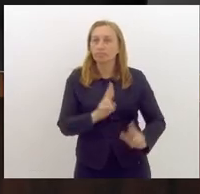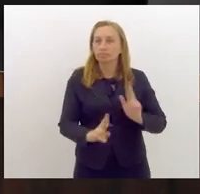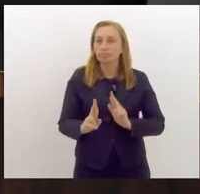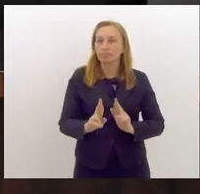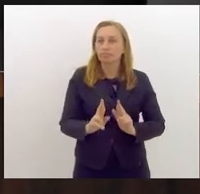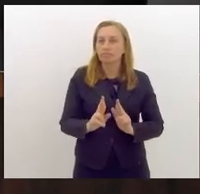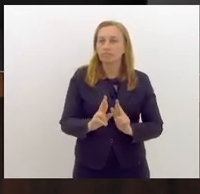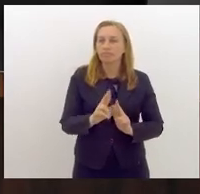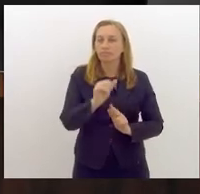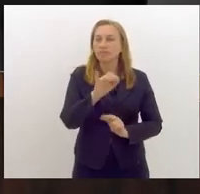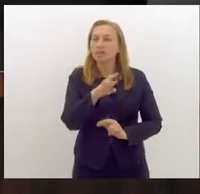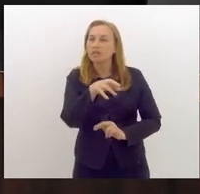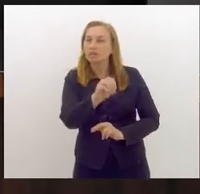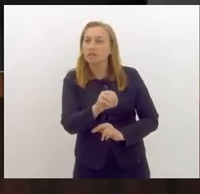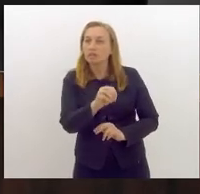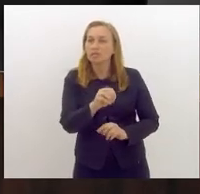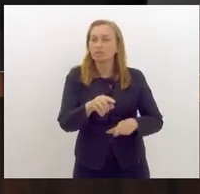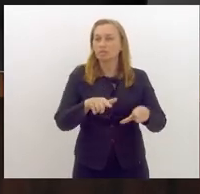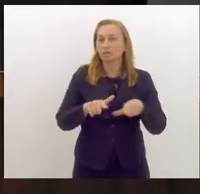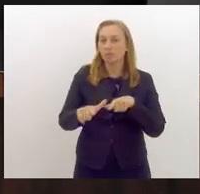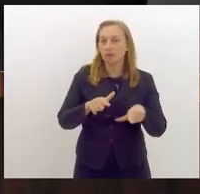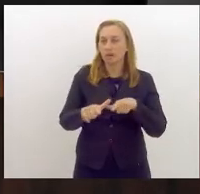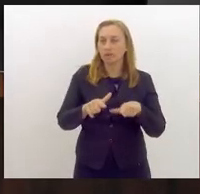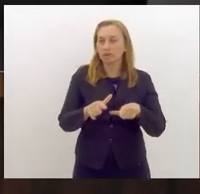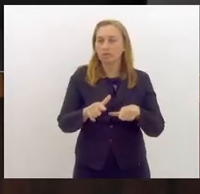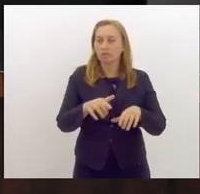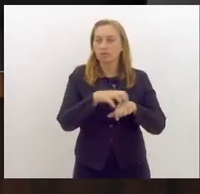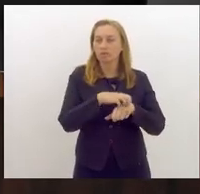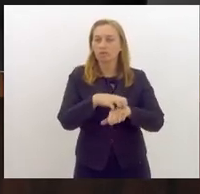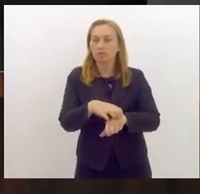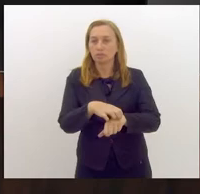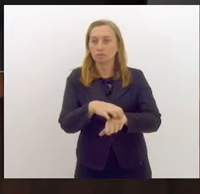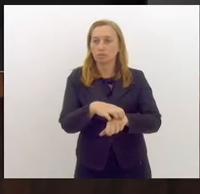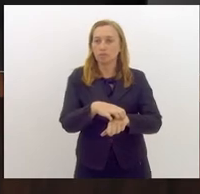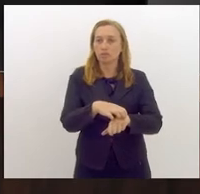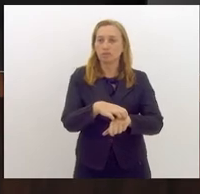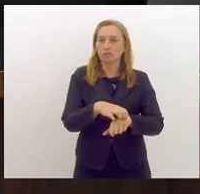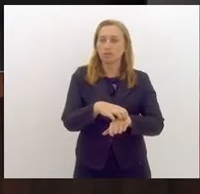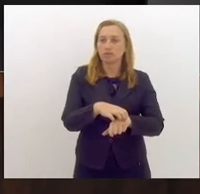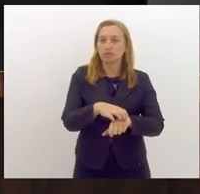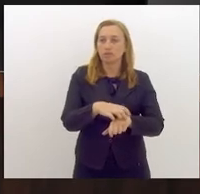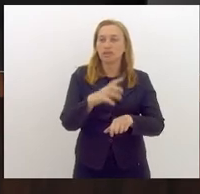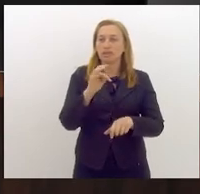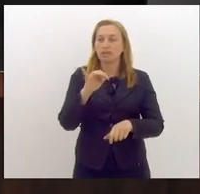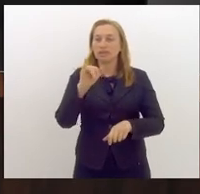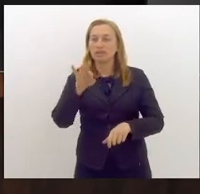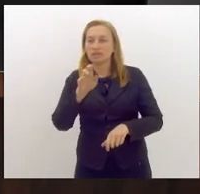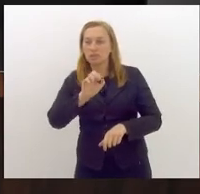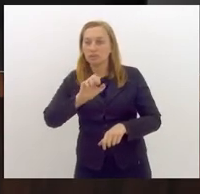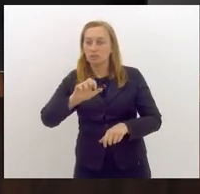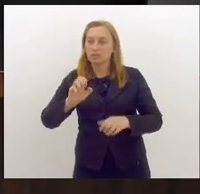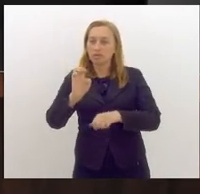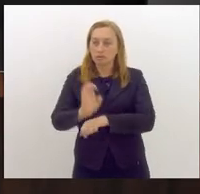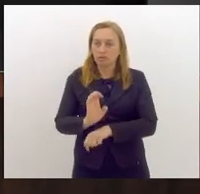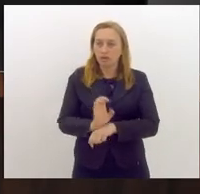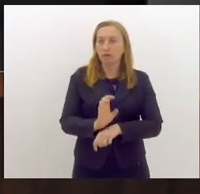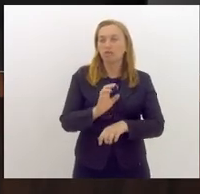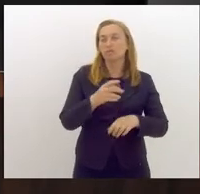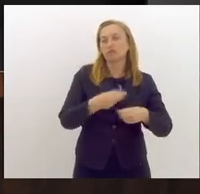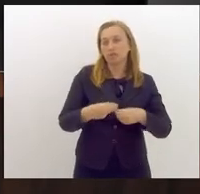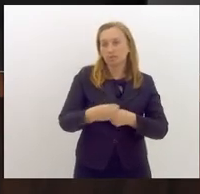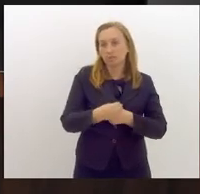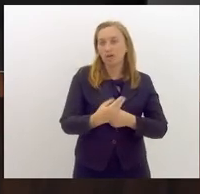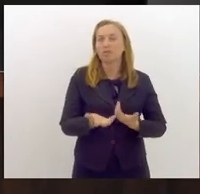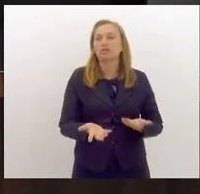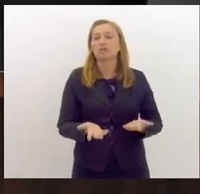de mercadorias e sobre prestações de serviços transporte interestadual em intermunicipação ICMS então em relação